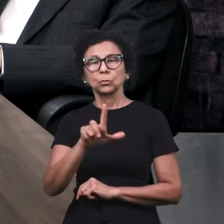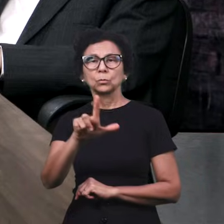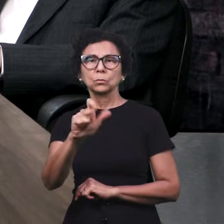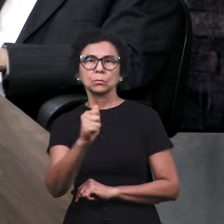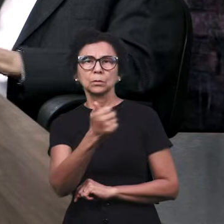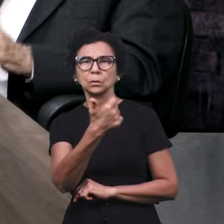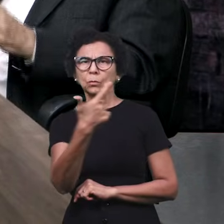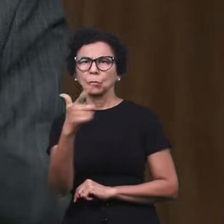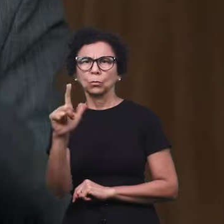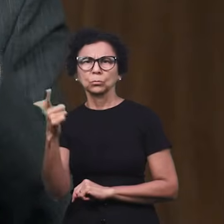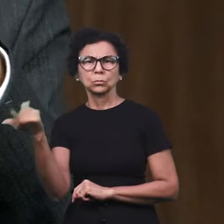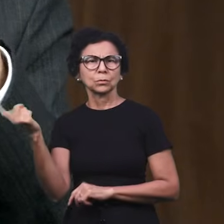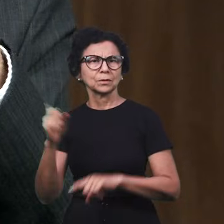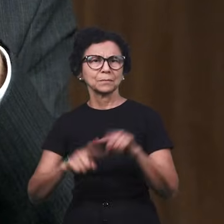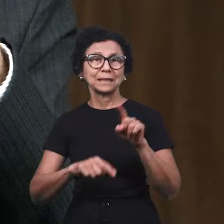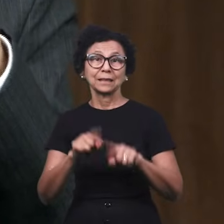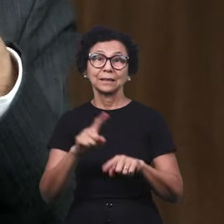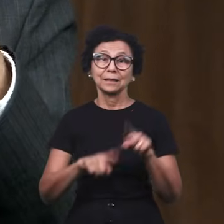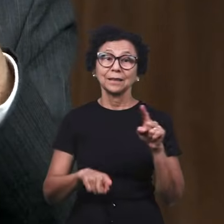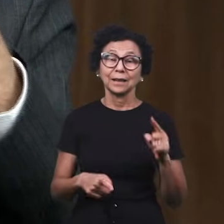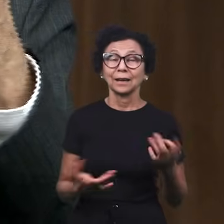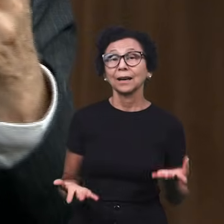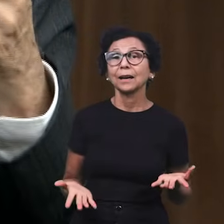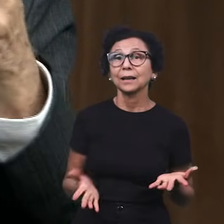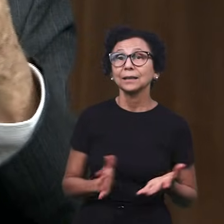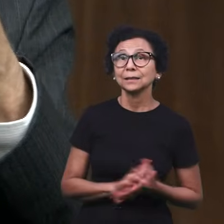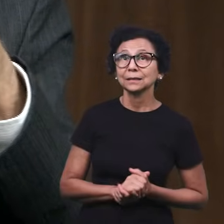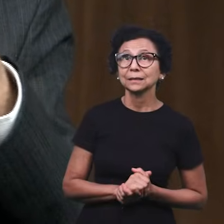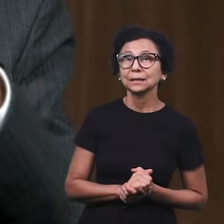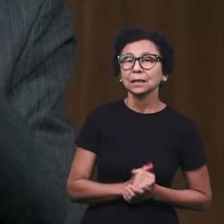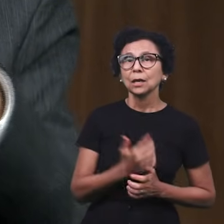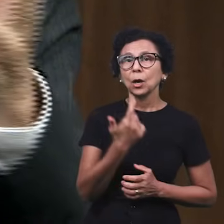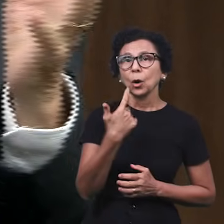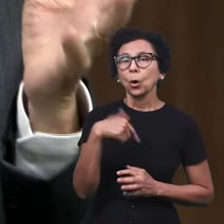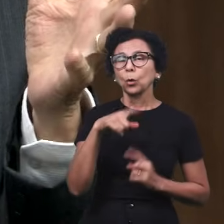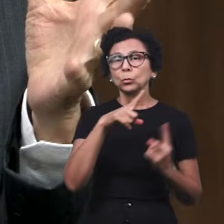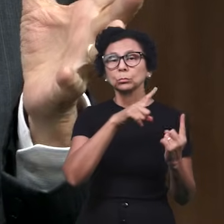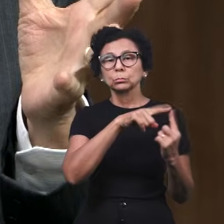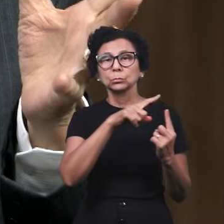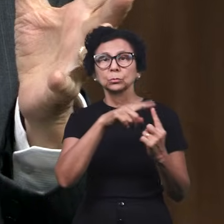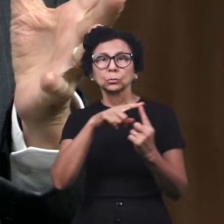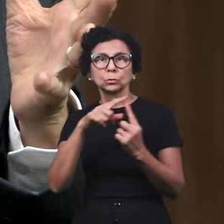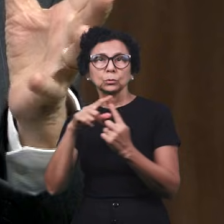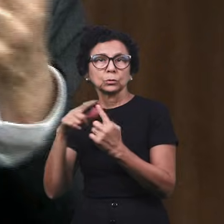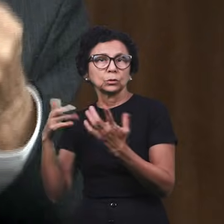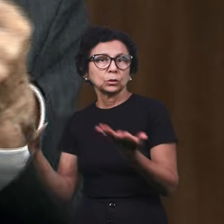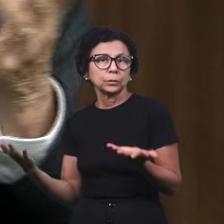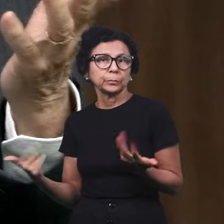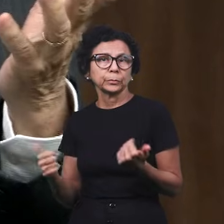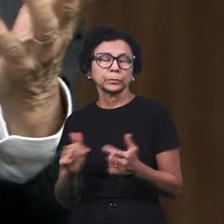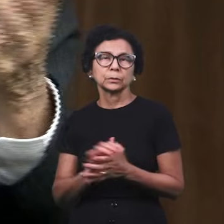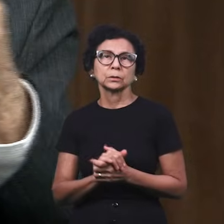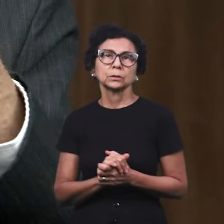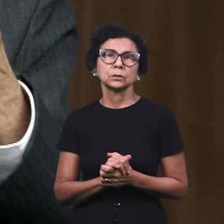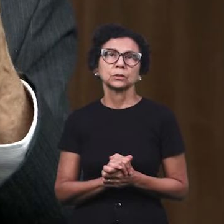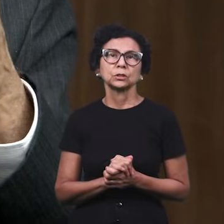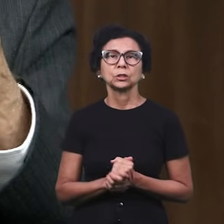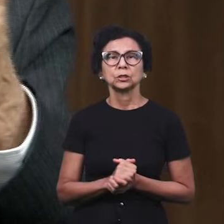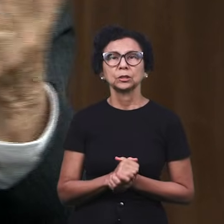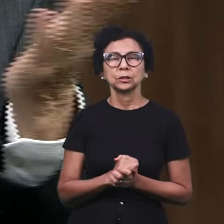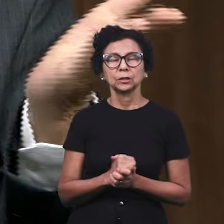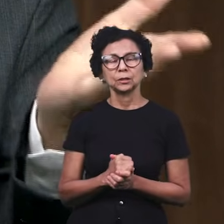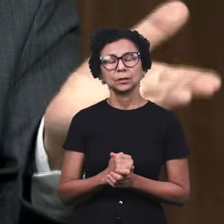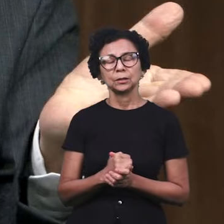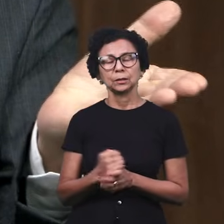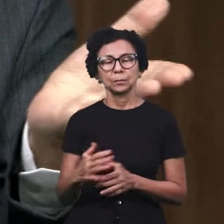cartografia e também o desenvolvimento de outros tipos de embarcações diferentes da época. Por